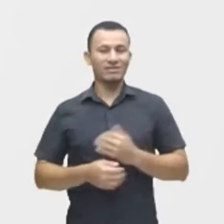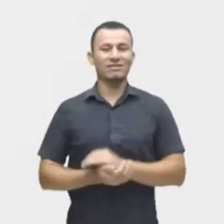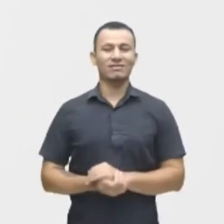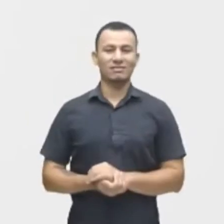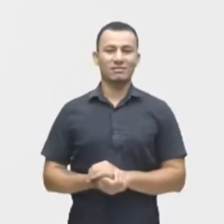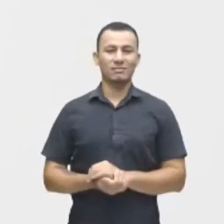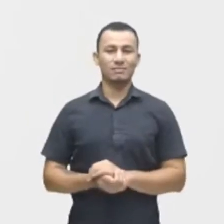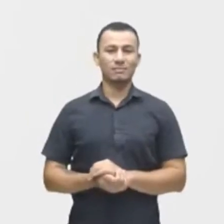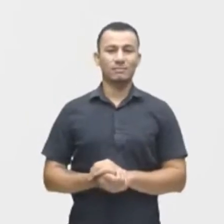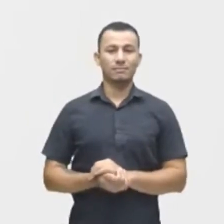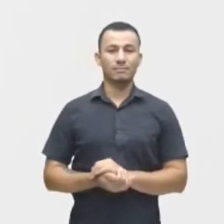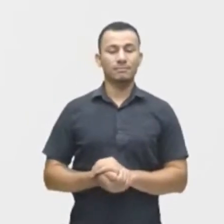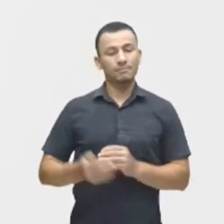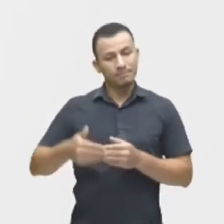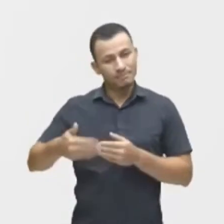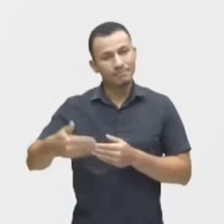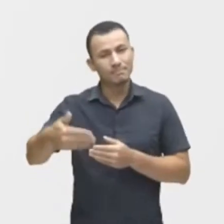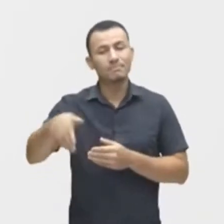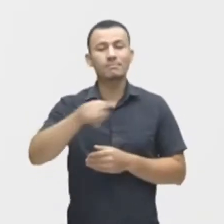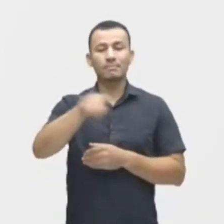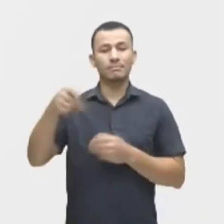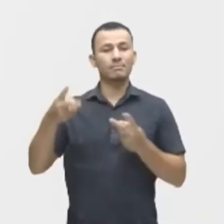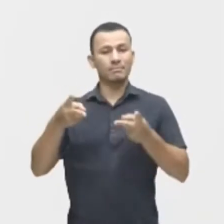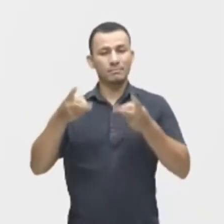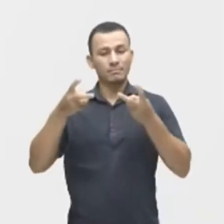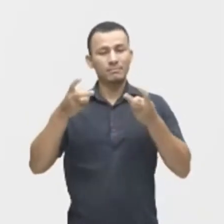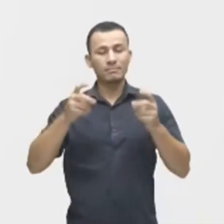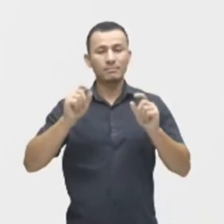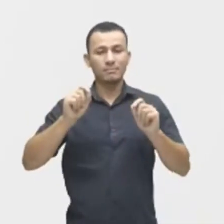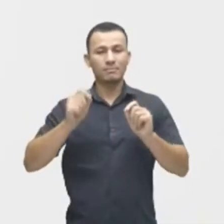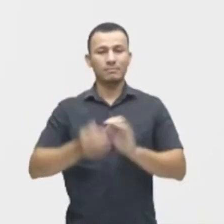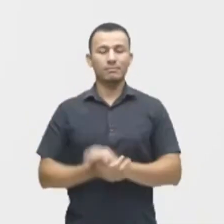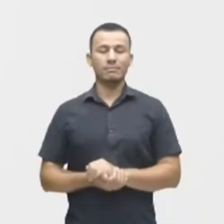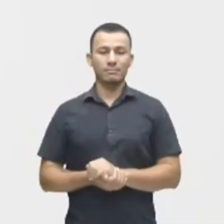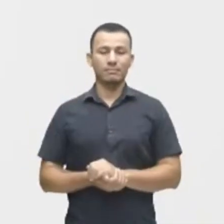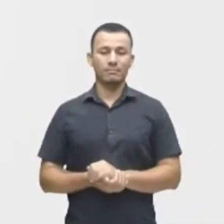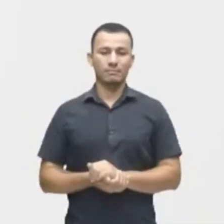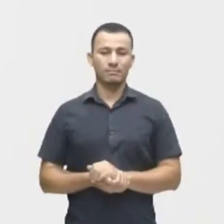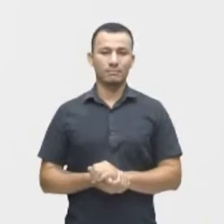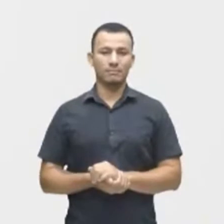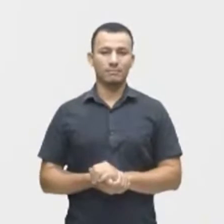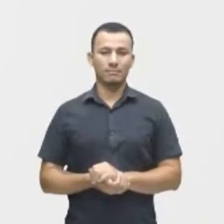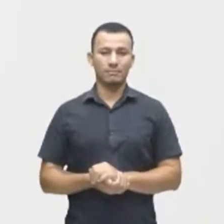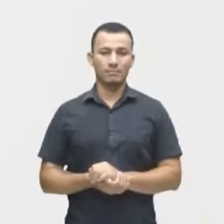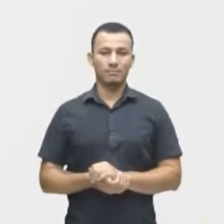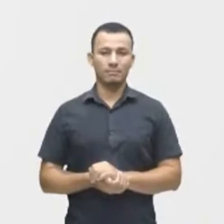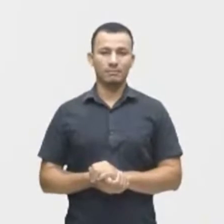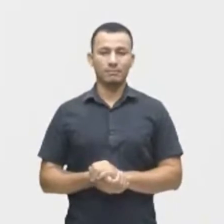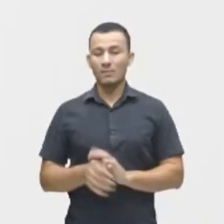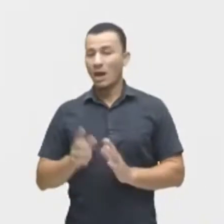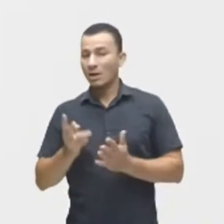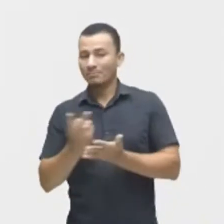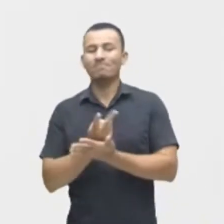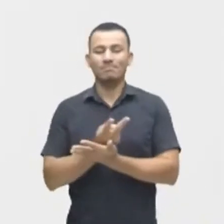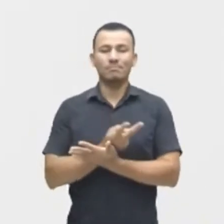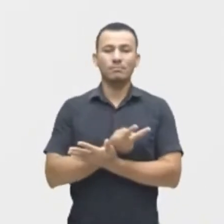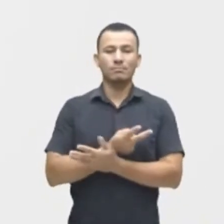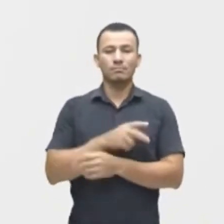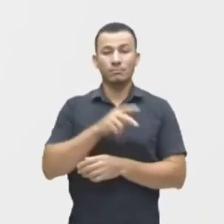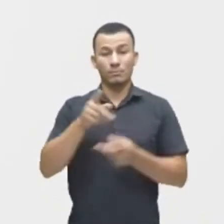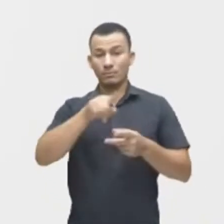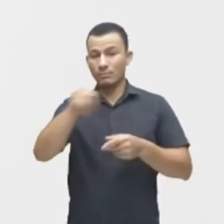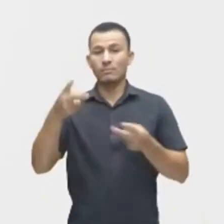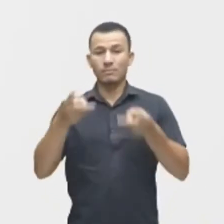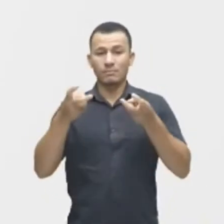vai observar que nós temos também uma situação que vocês precisam